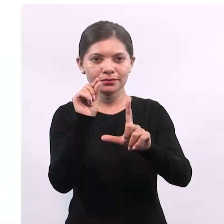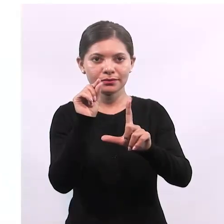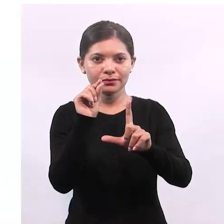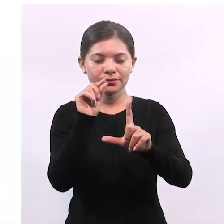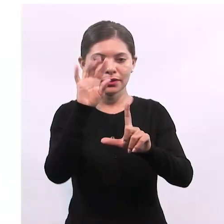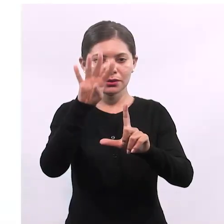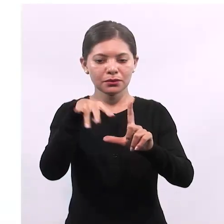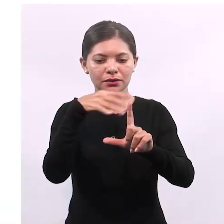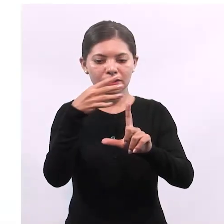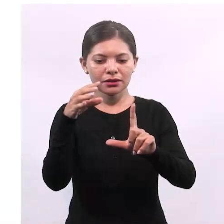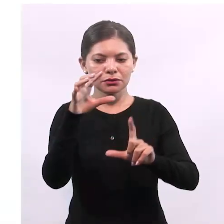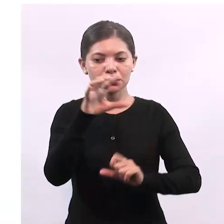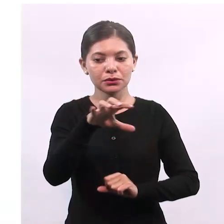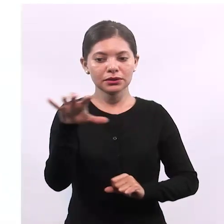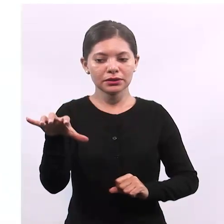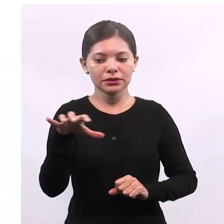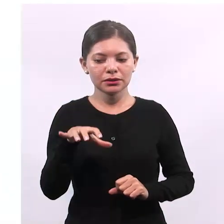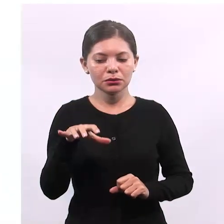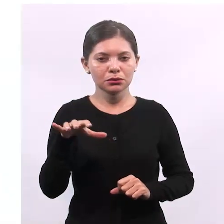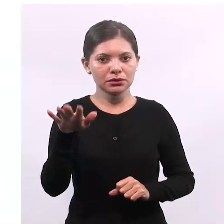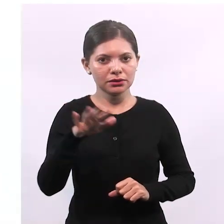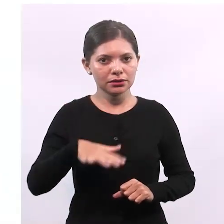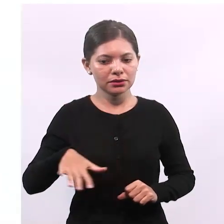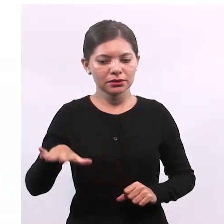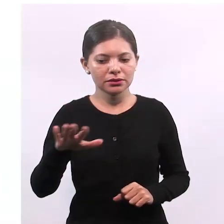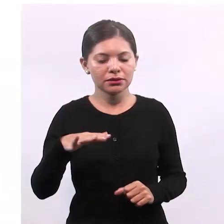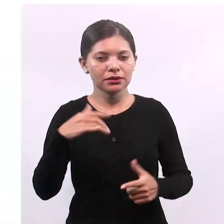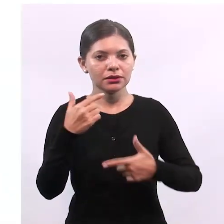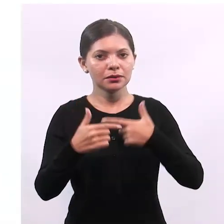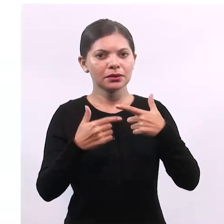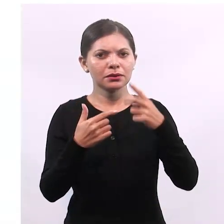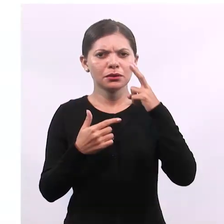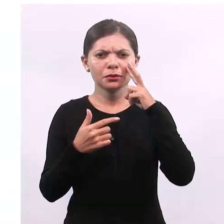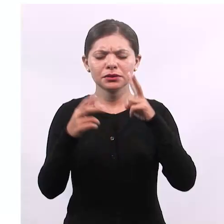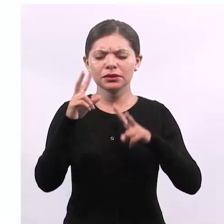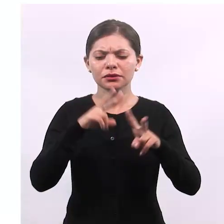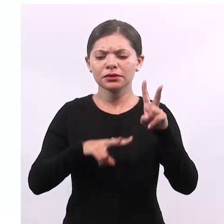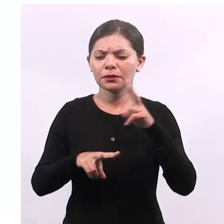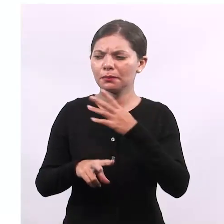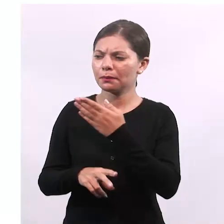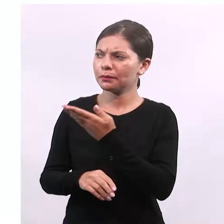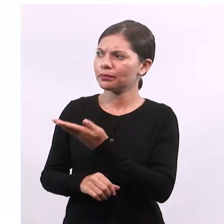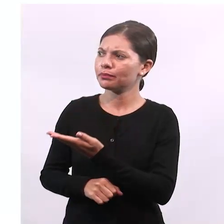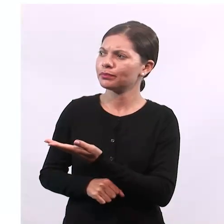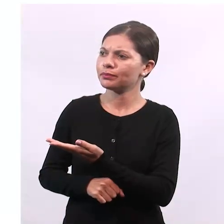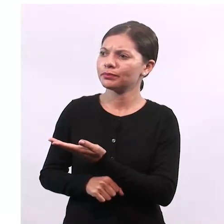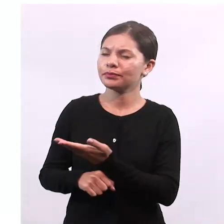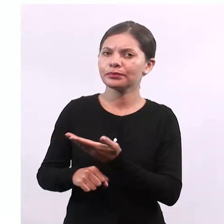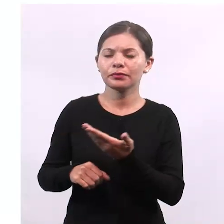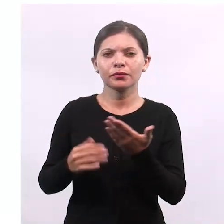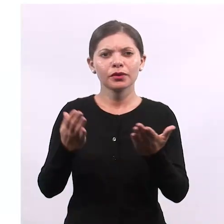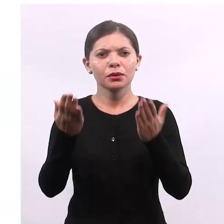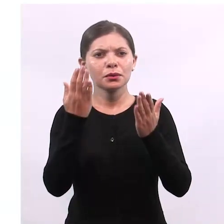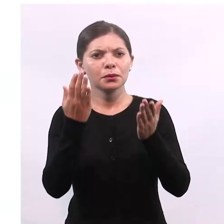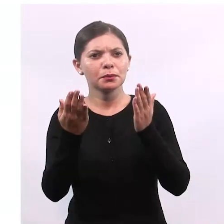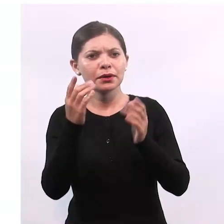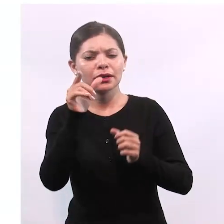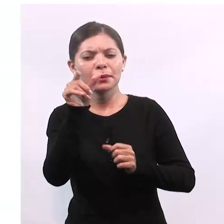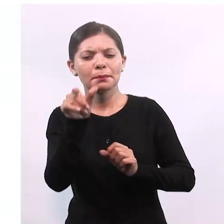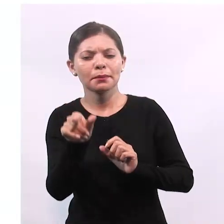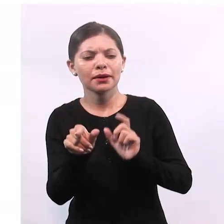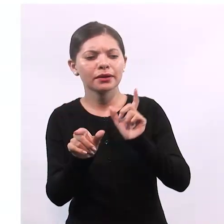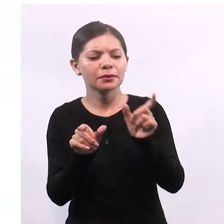um misto com um gráfico de setores trabalhando com áreas e observe esse gráfico em vez de comparar usando